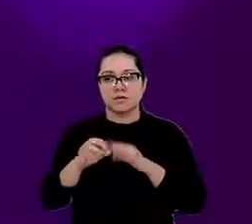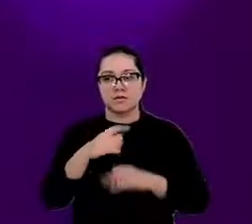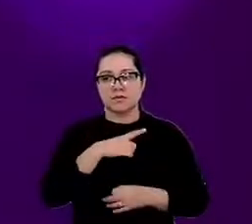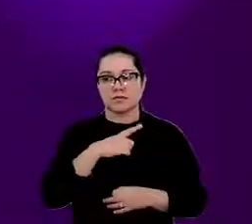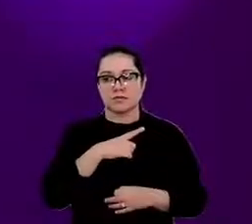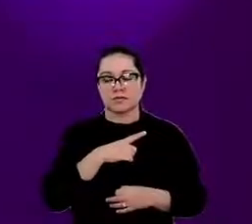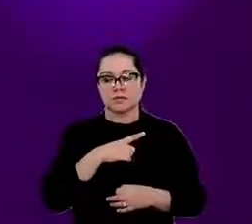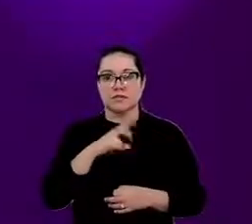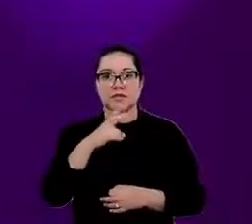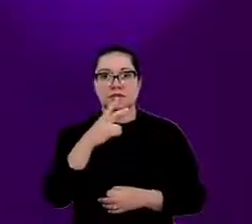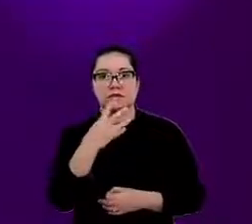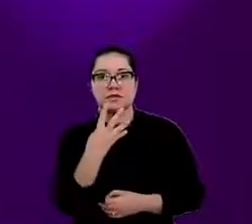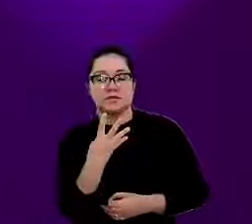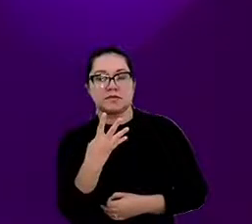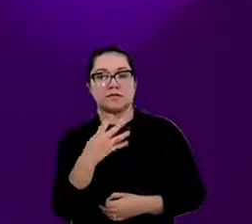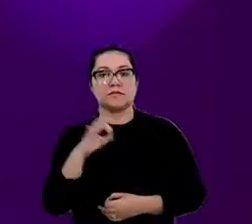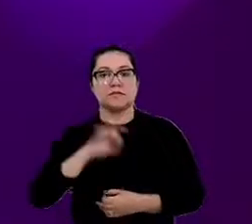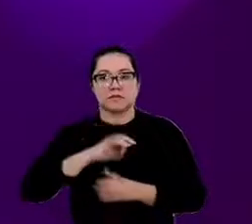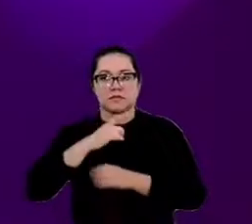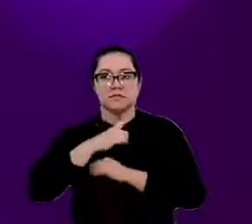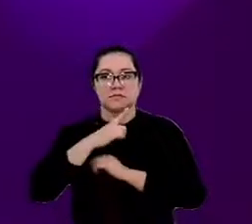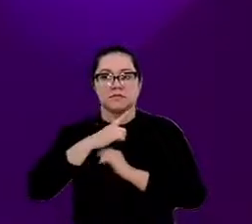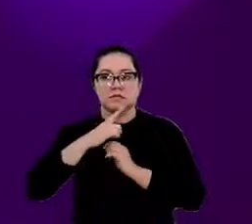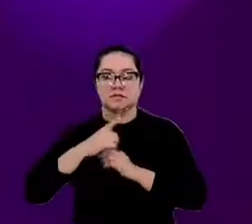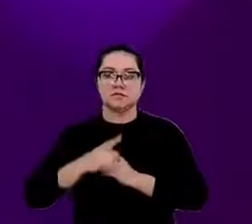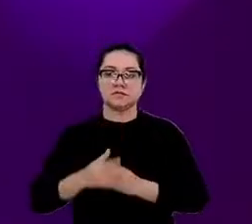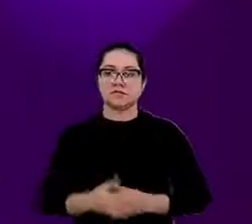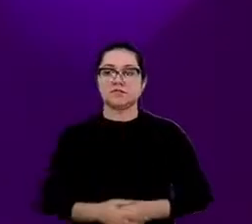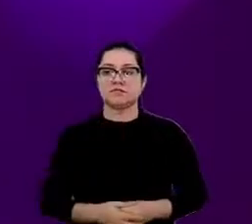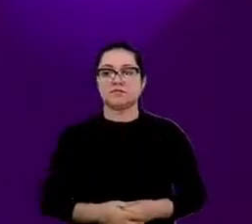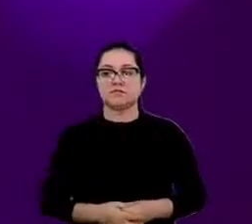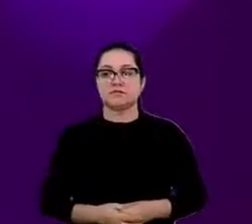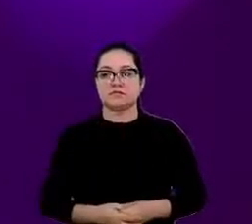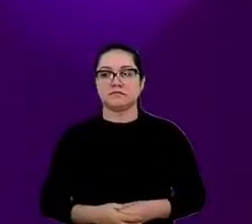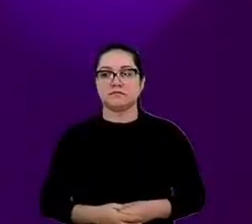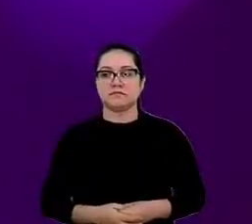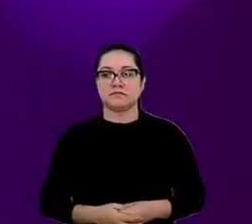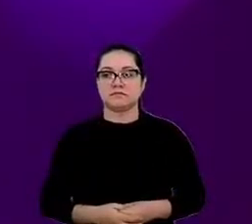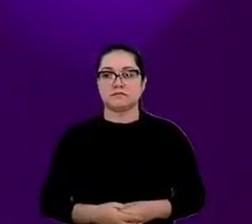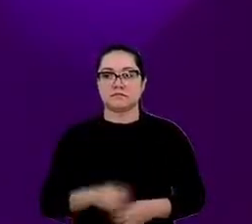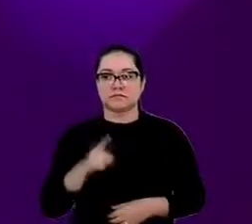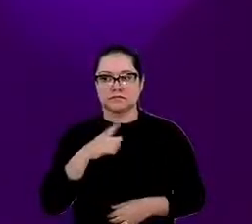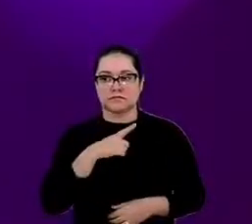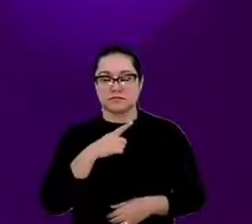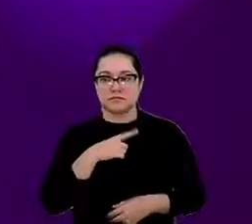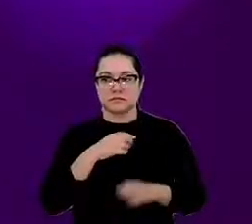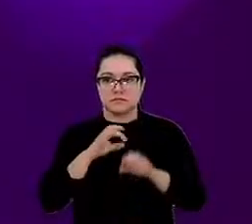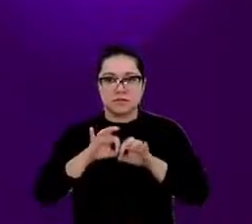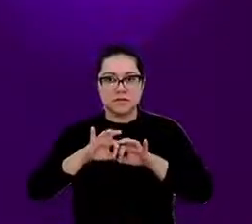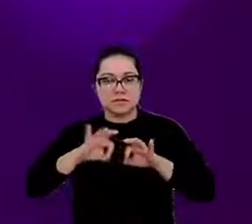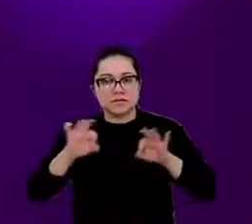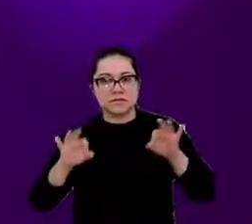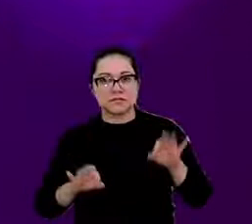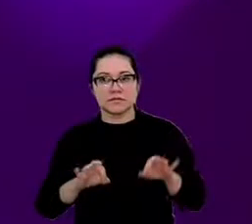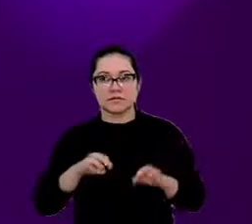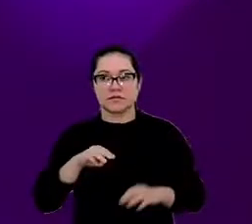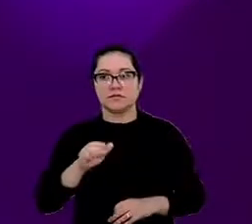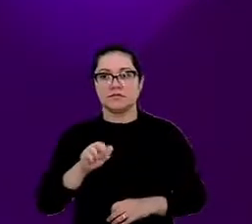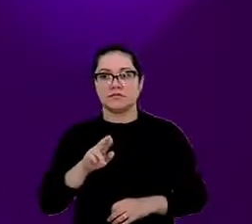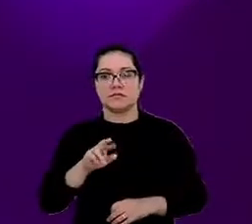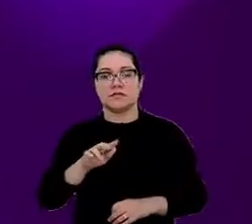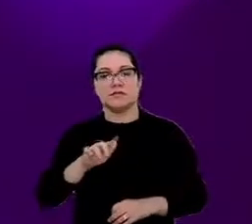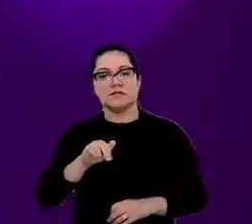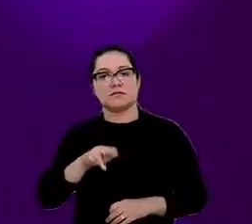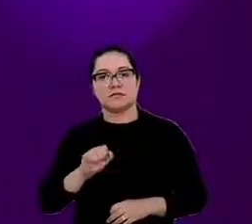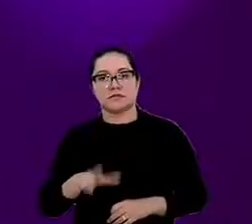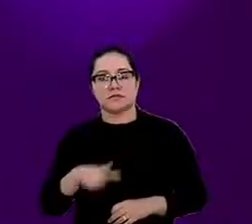aproximadamente 54% na angiografia quantitativa, e na artéria marginal, circunflexa parmarginal, com uma